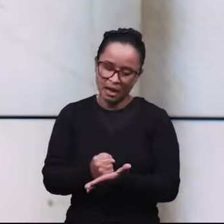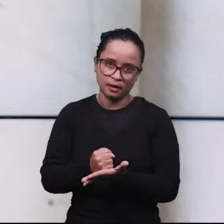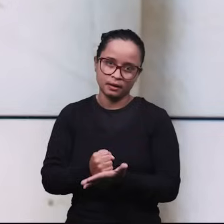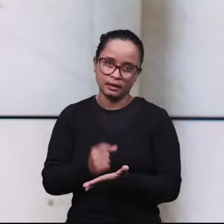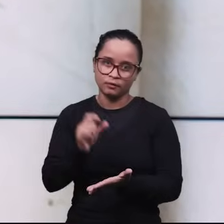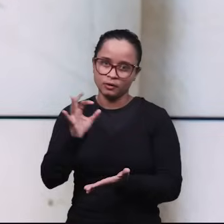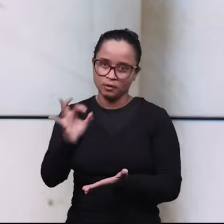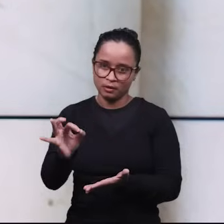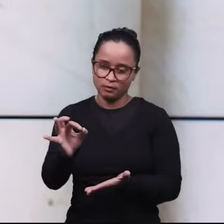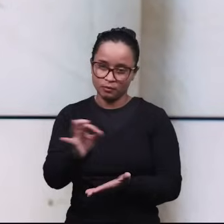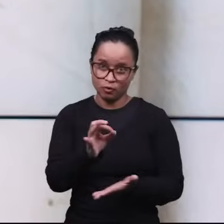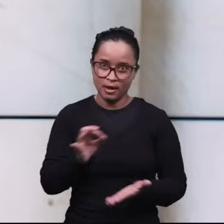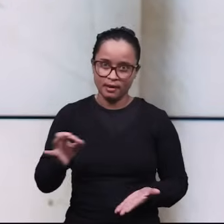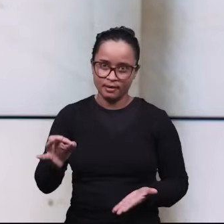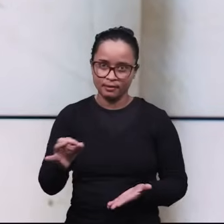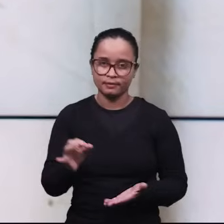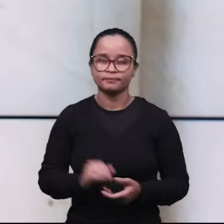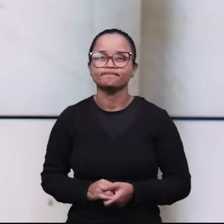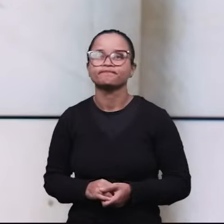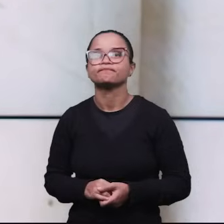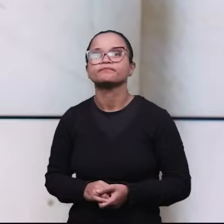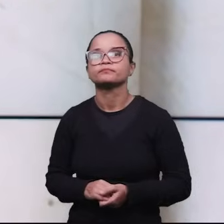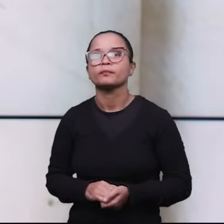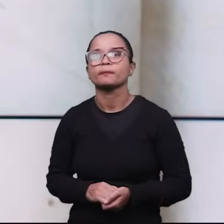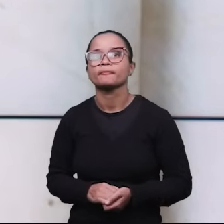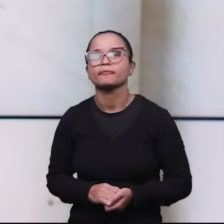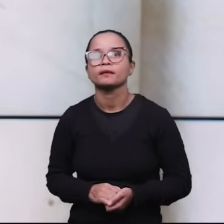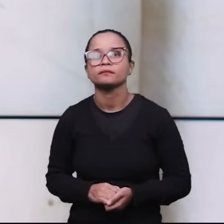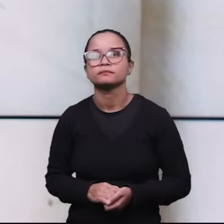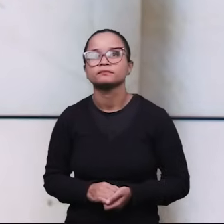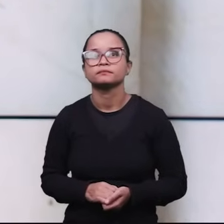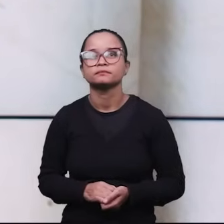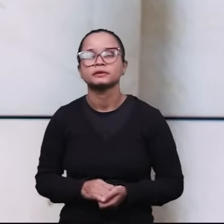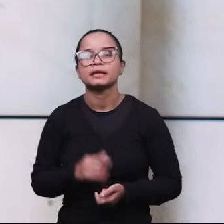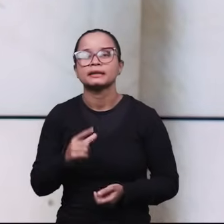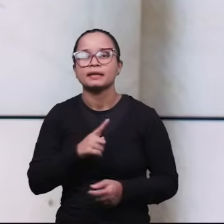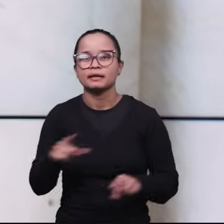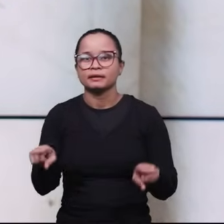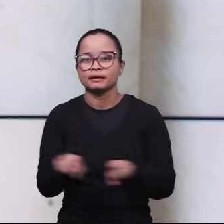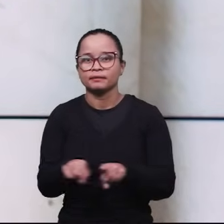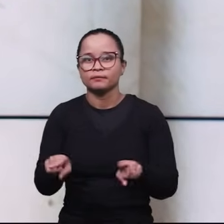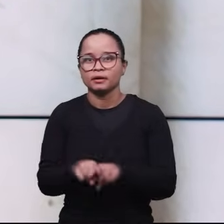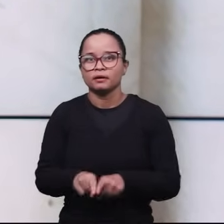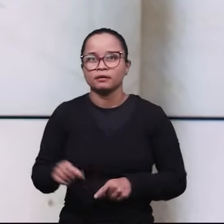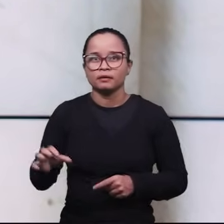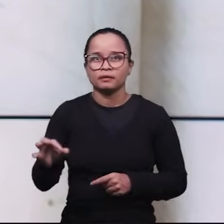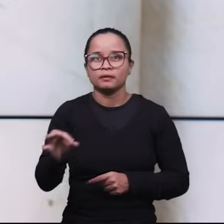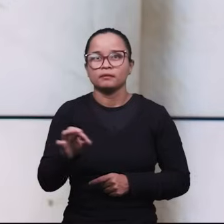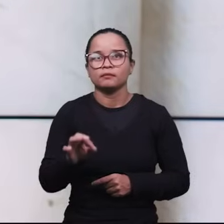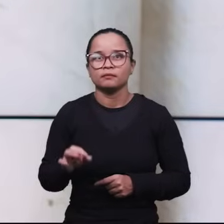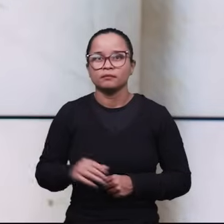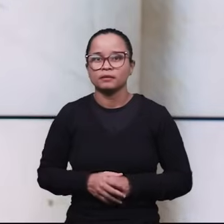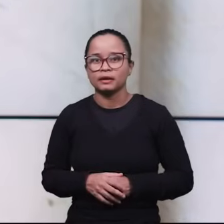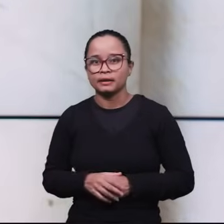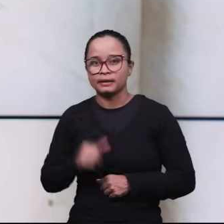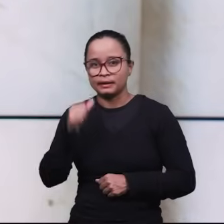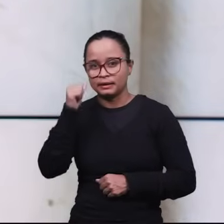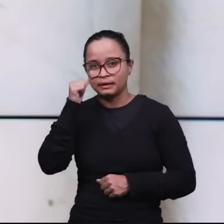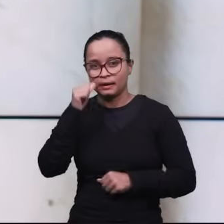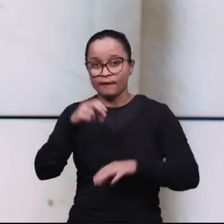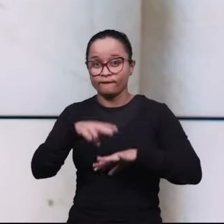Então saíam essas moedas aí. Temos também aí a moeda da viúva